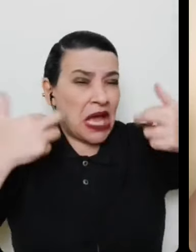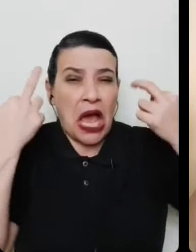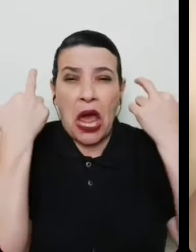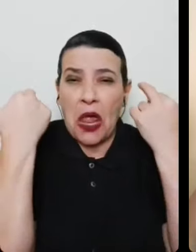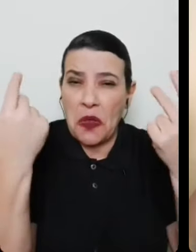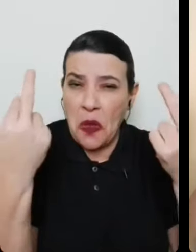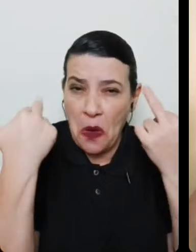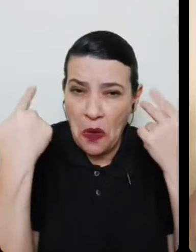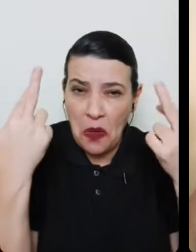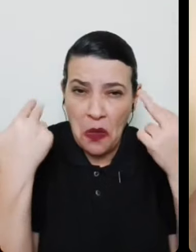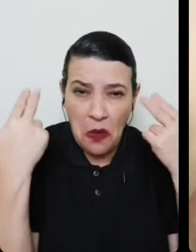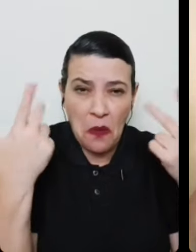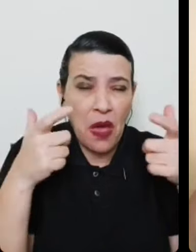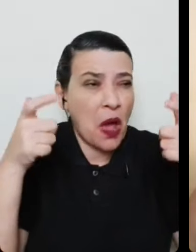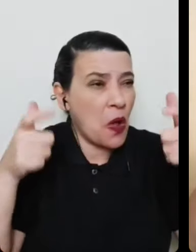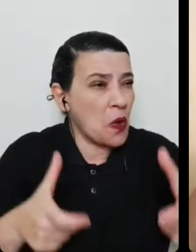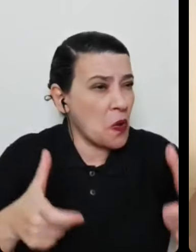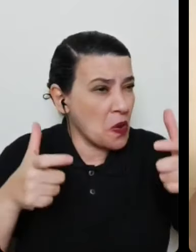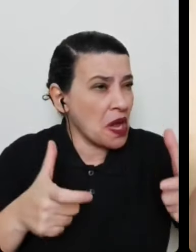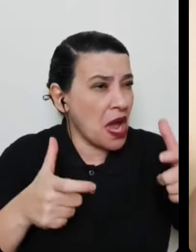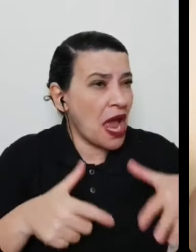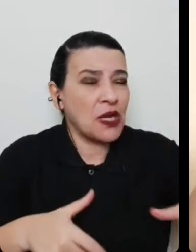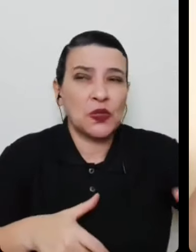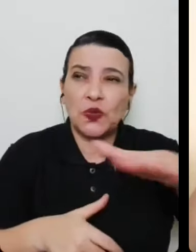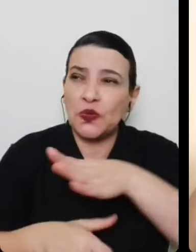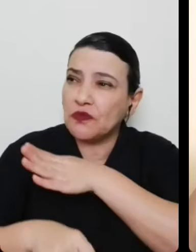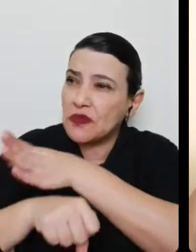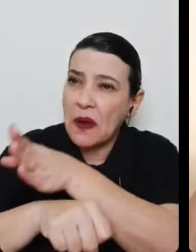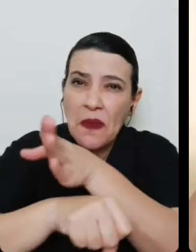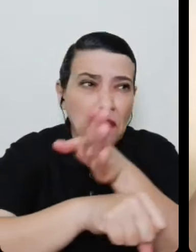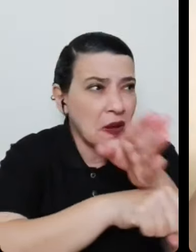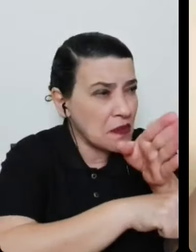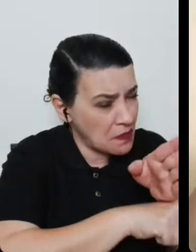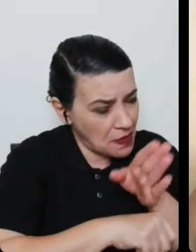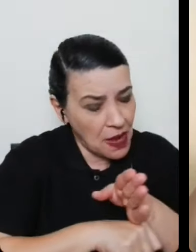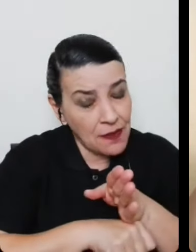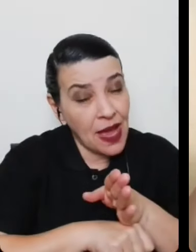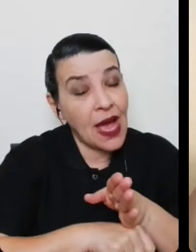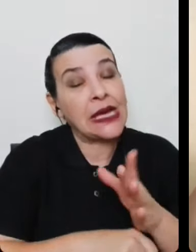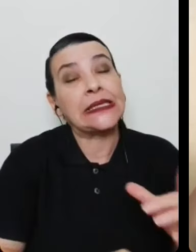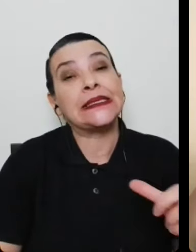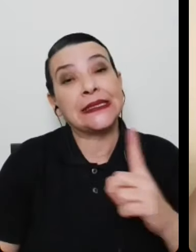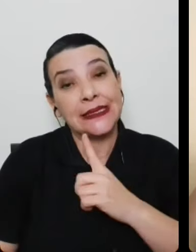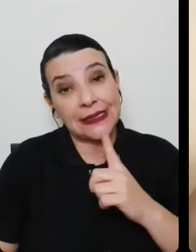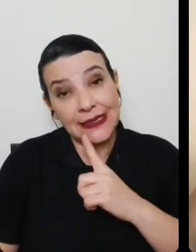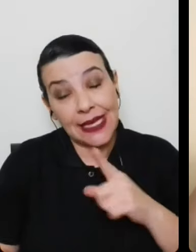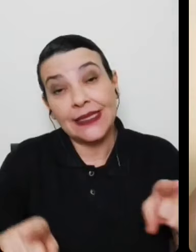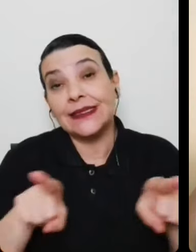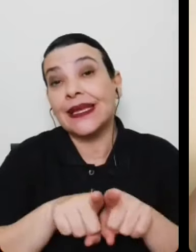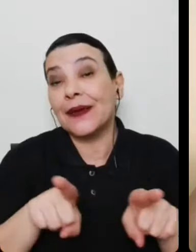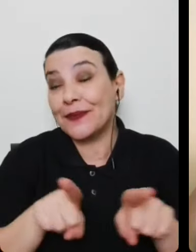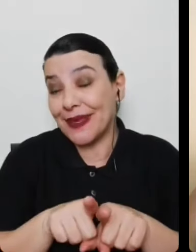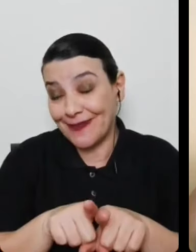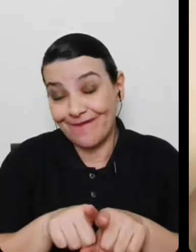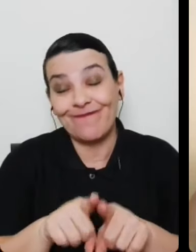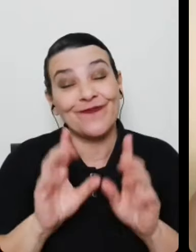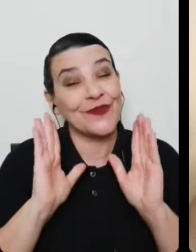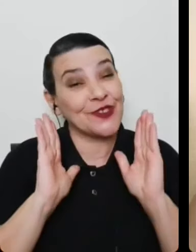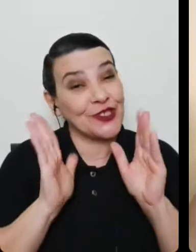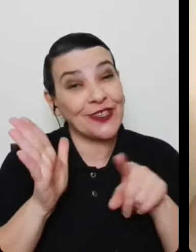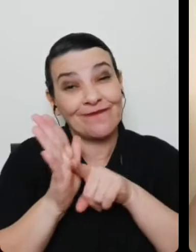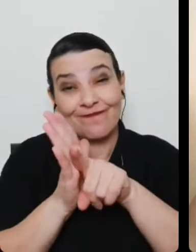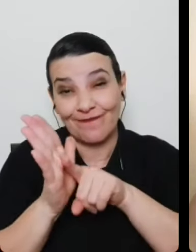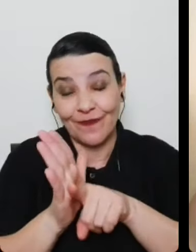fruir dentro desse espaço. Mas, para além disso, tem a questão, uma coisa que é muito explorada, essa